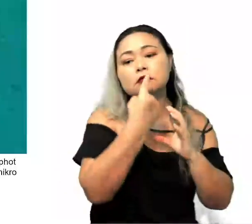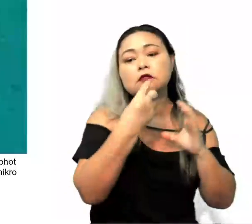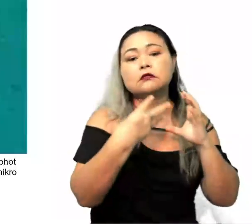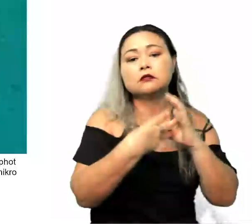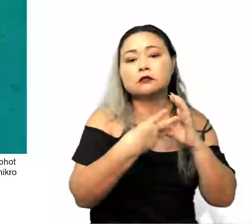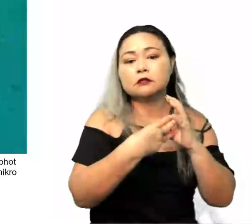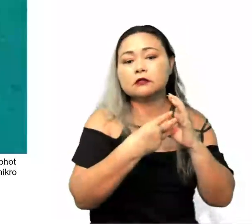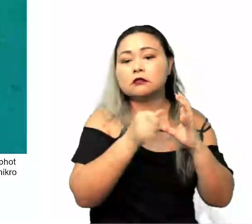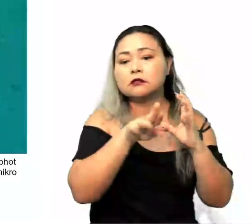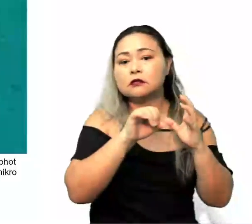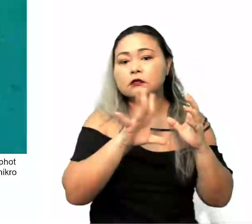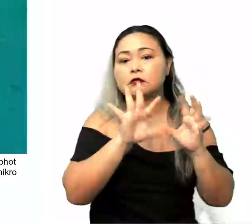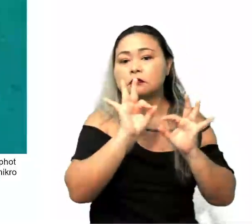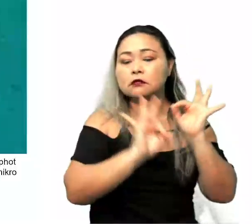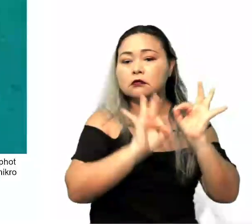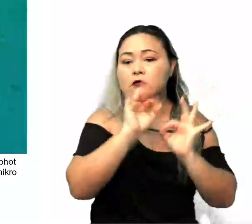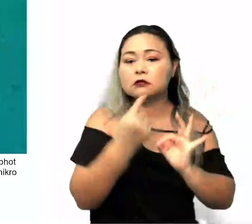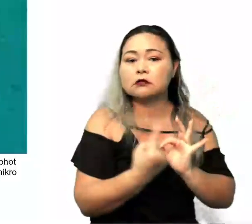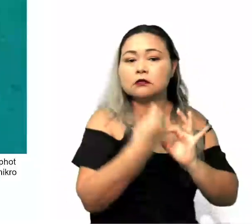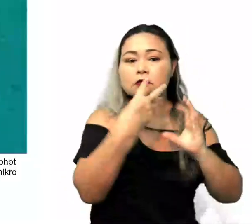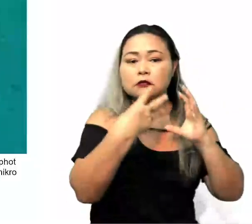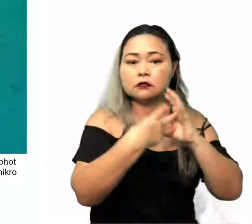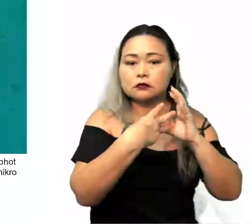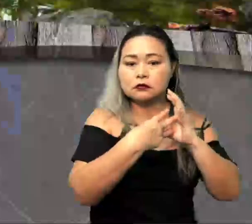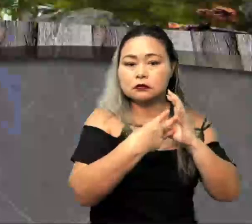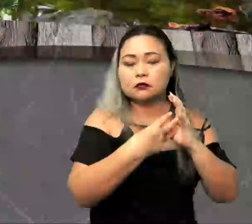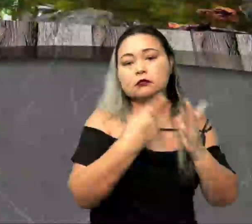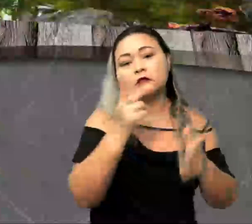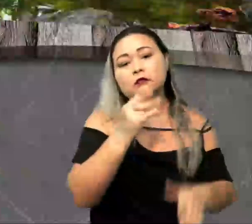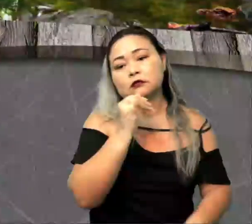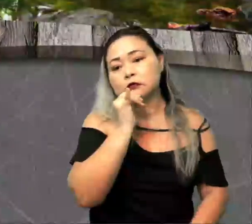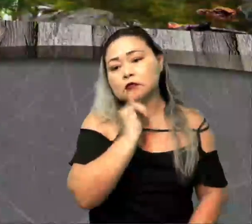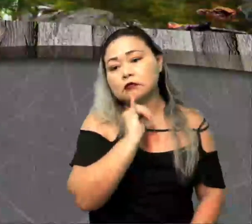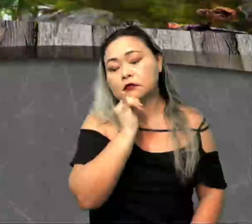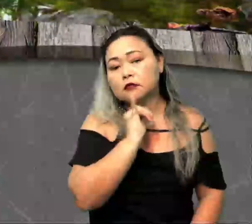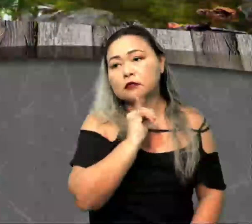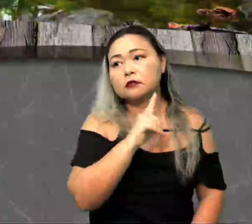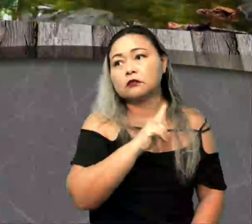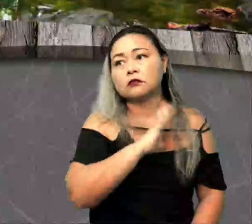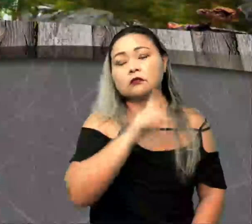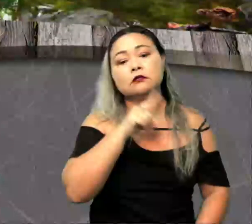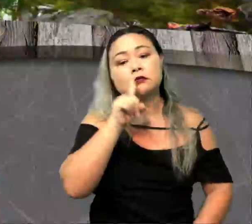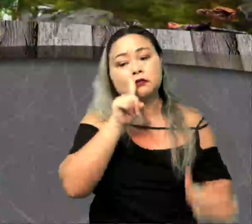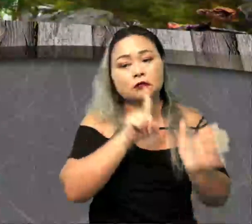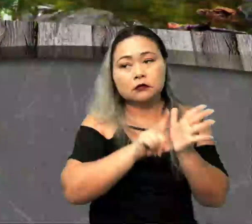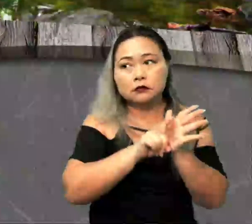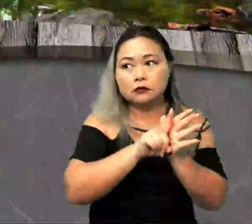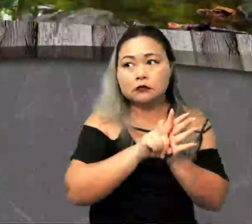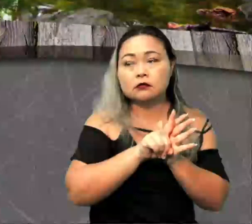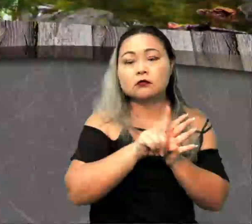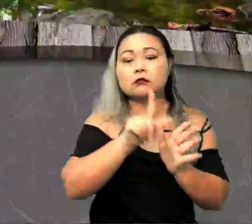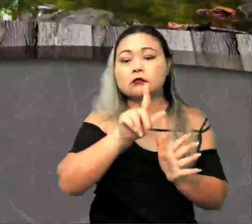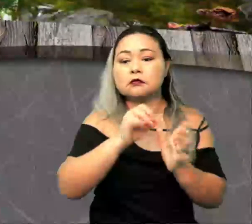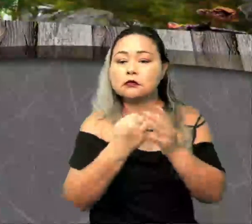né? Seres vivos formados por uma única célula. Aí nós vamos encontrar